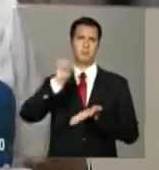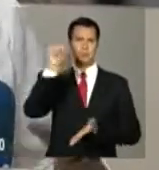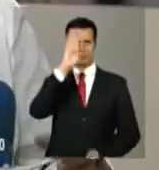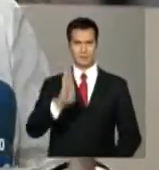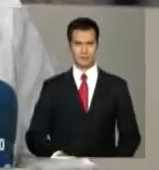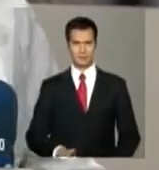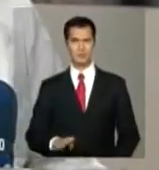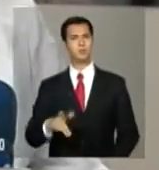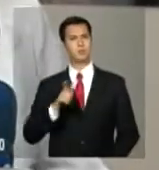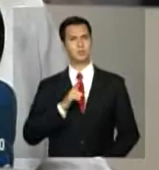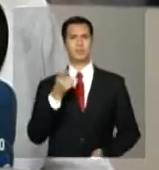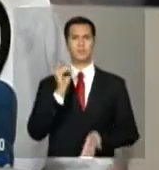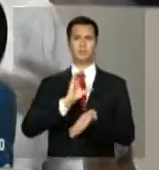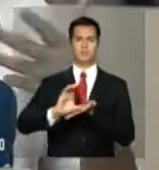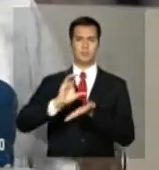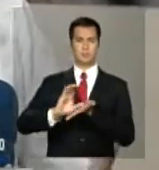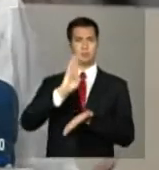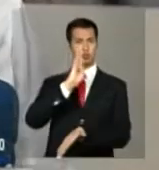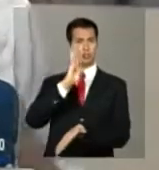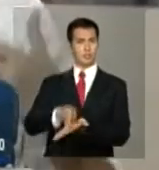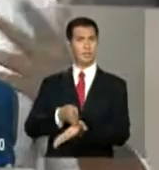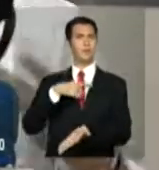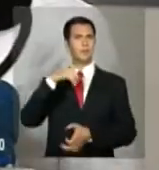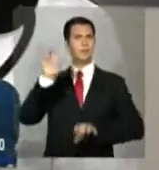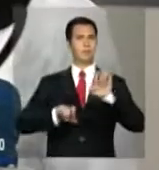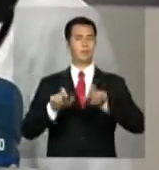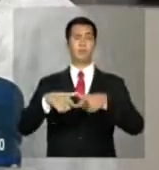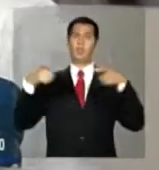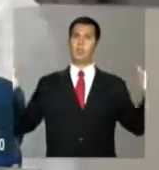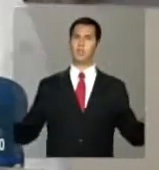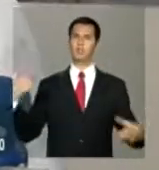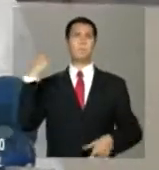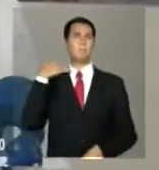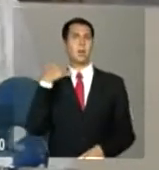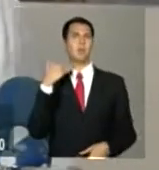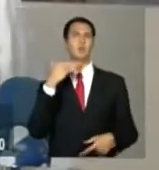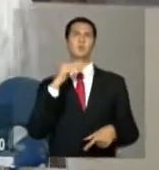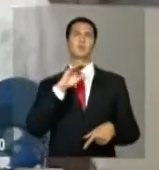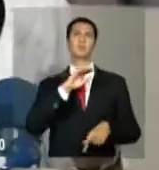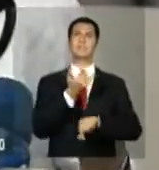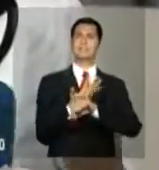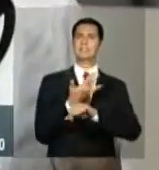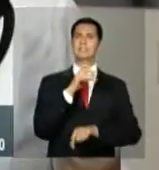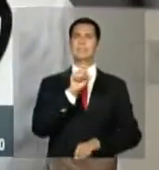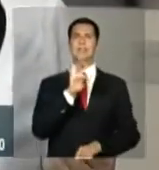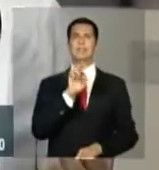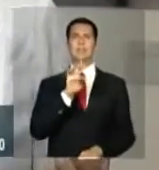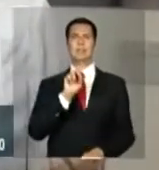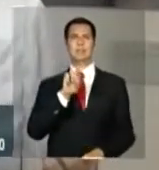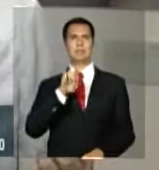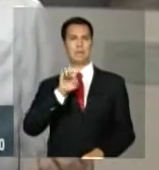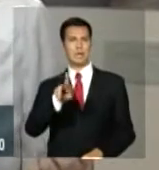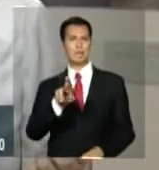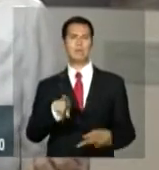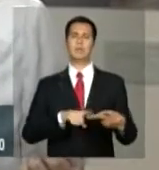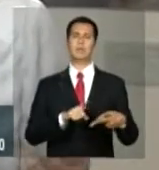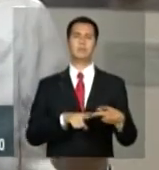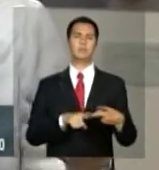ponto de vista de investimentos diretos, são grandes empresas, bancos, inclusive o Santander, e